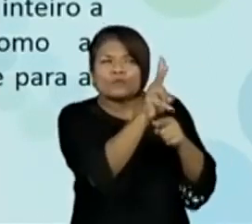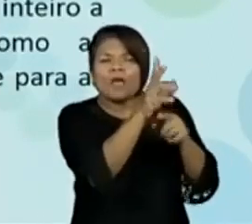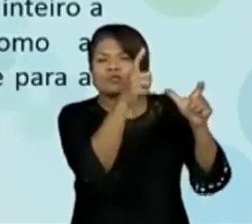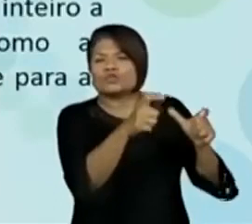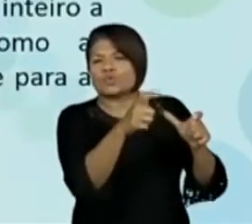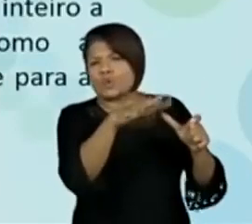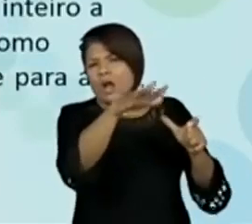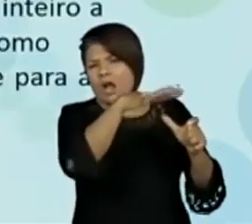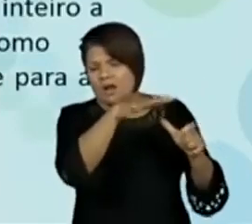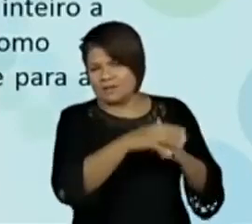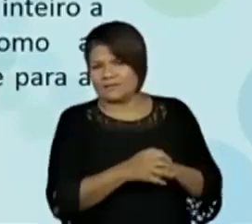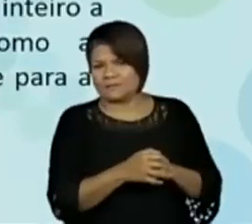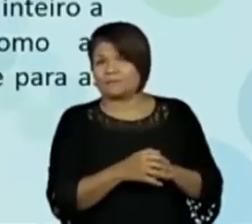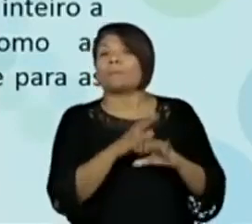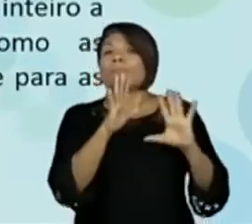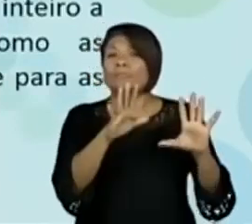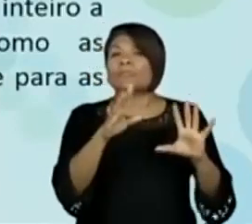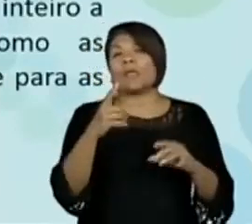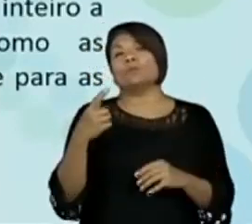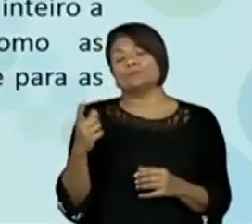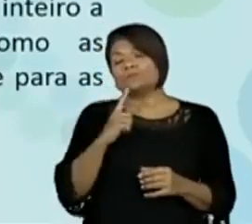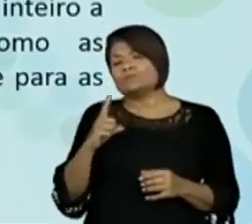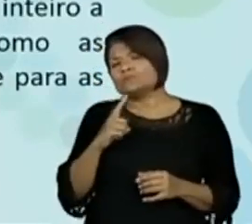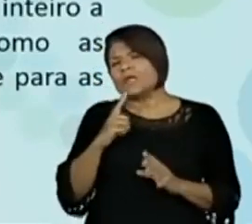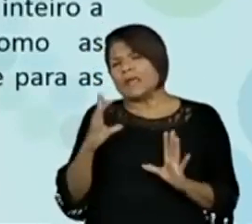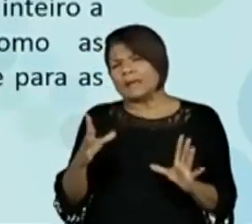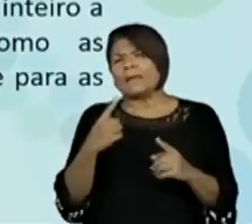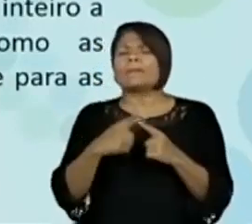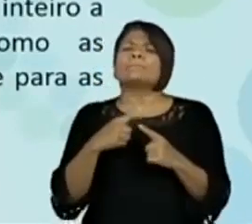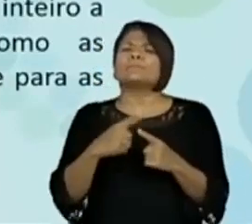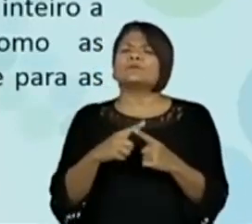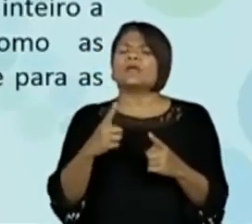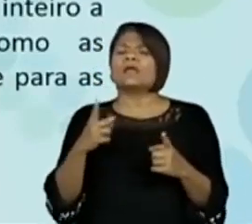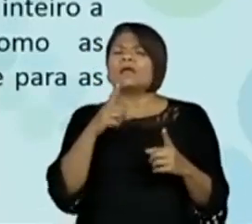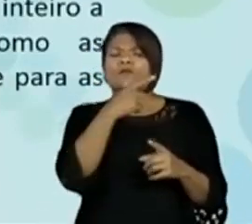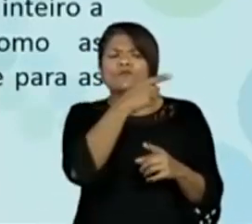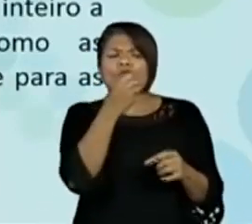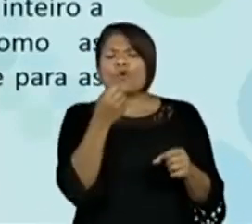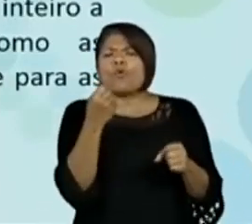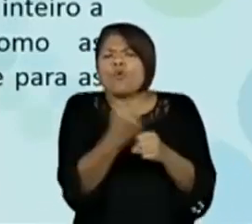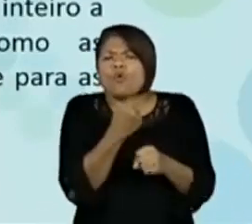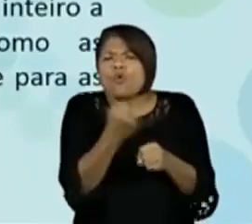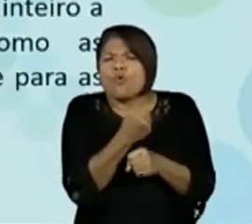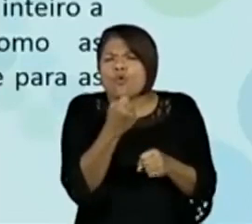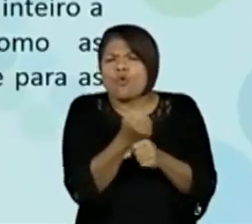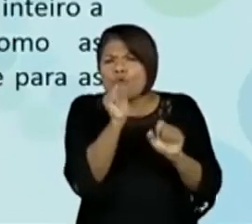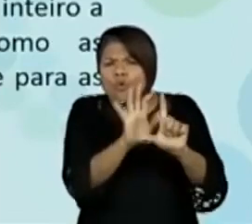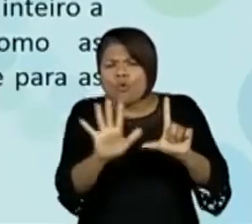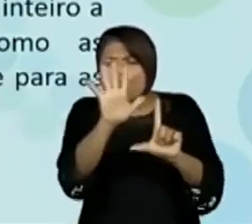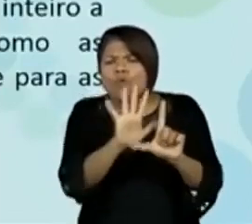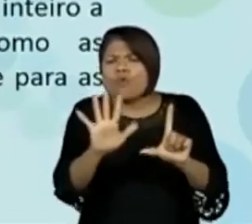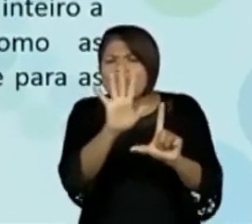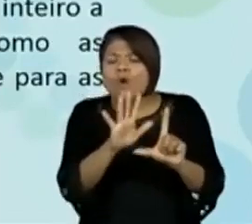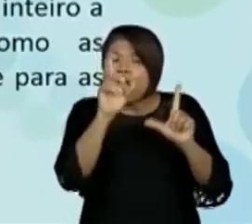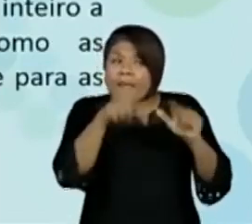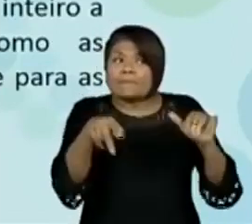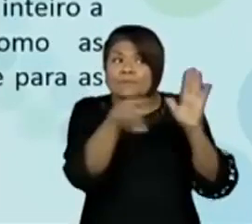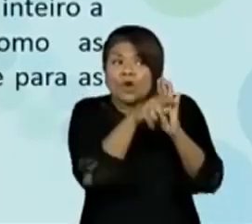que contou, significa do apoio. Por quê? Imagina, essas imagens foram construídas a partir do próprio registro do